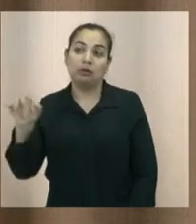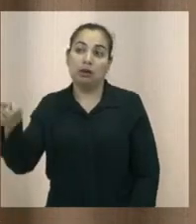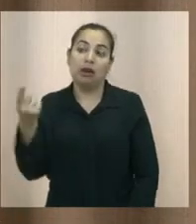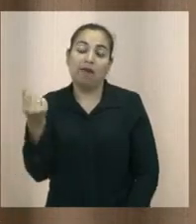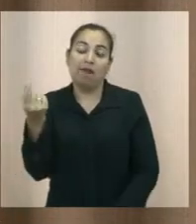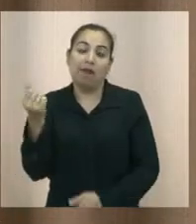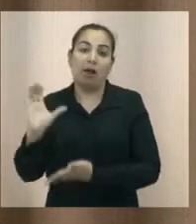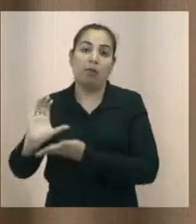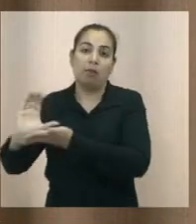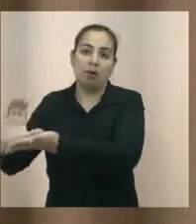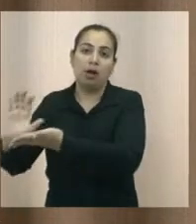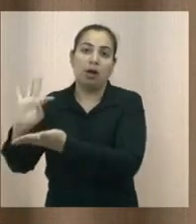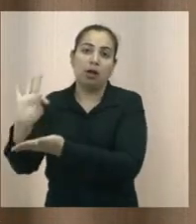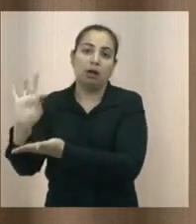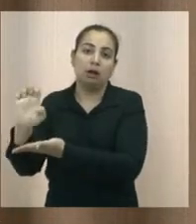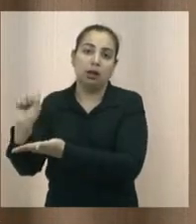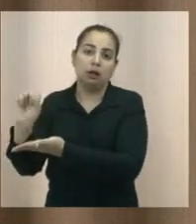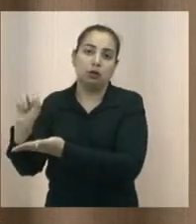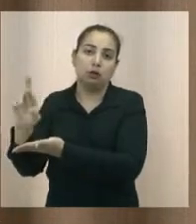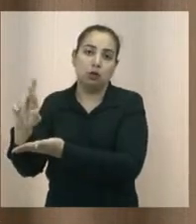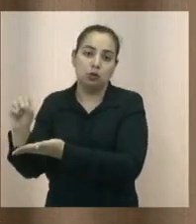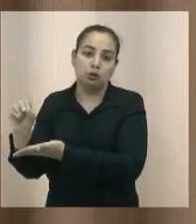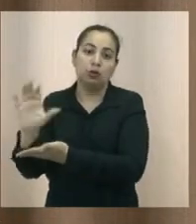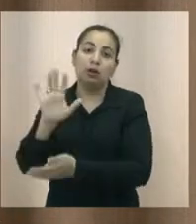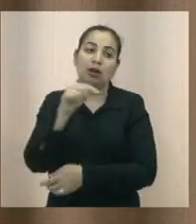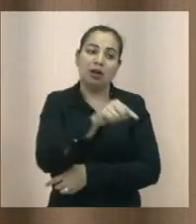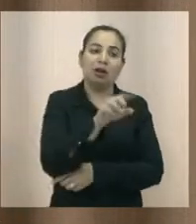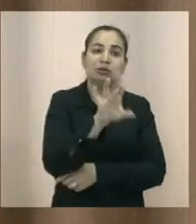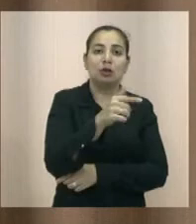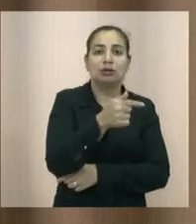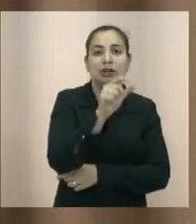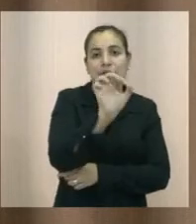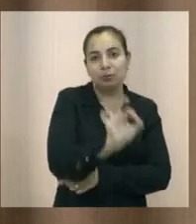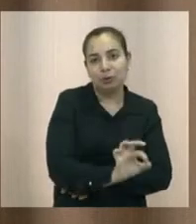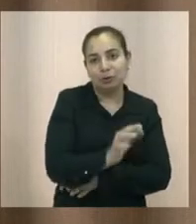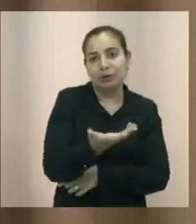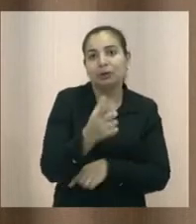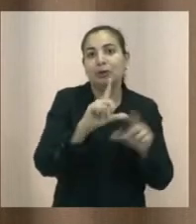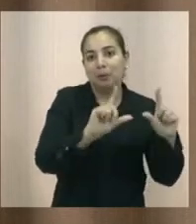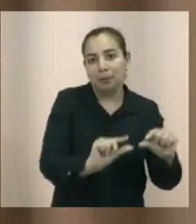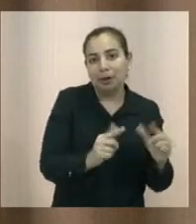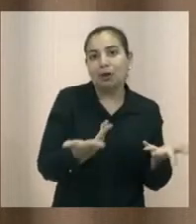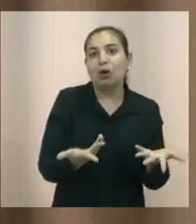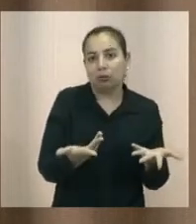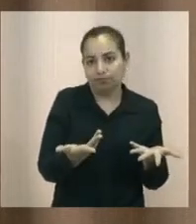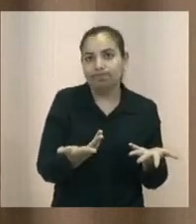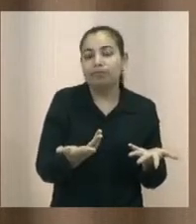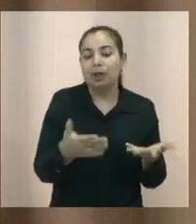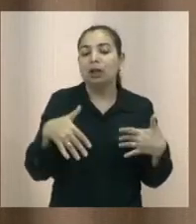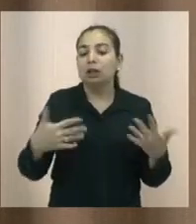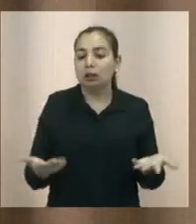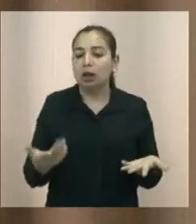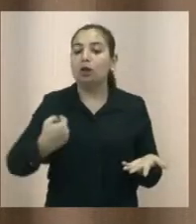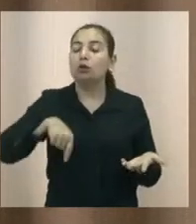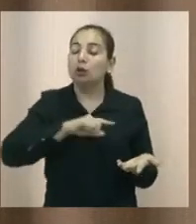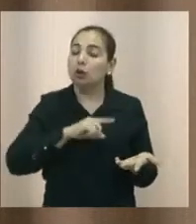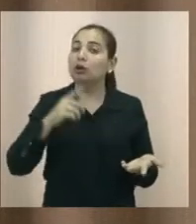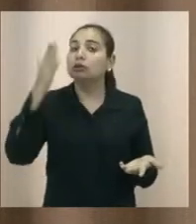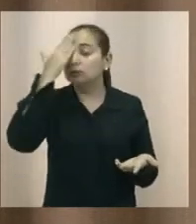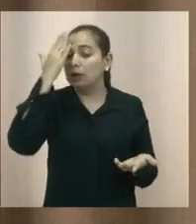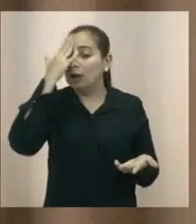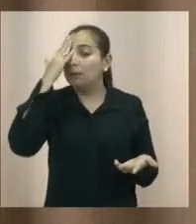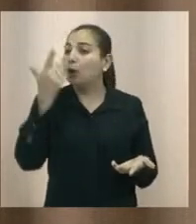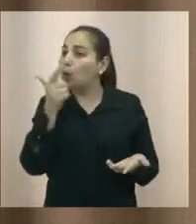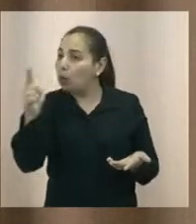E a Defensoria Pública não, ela tem 7% apenas de verbas do Tesouro. A diferença. Então, a gente precisa, de fato, a gente sabe e reconhece a necessidade de